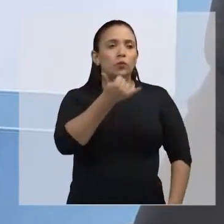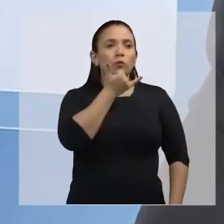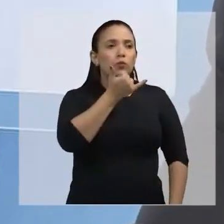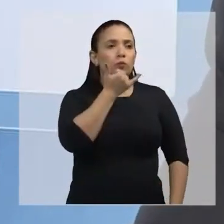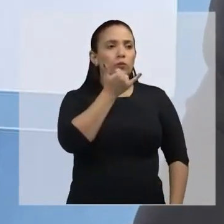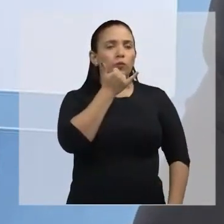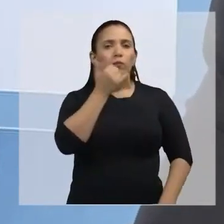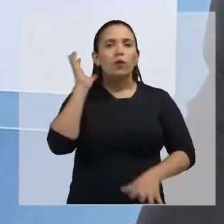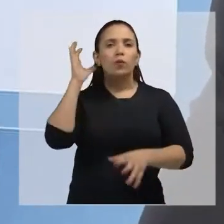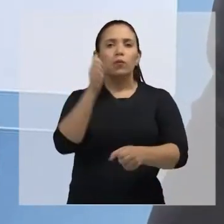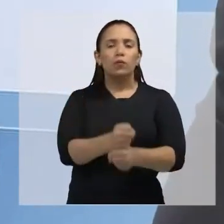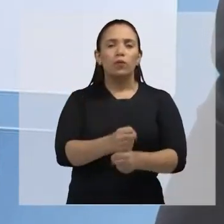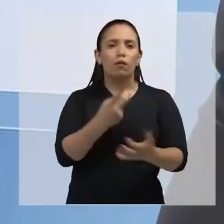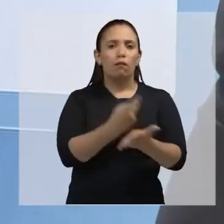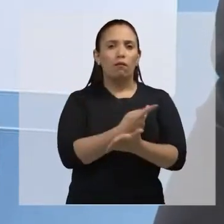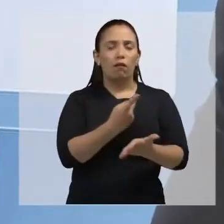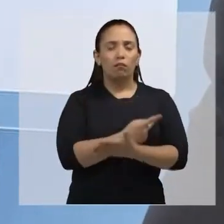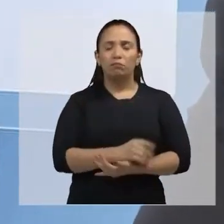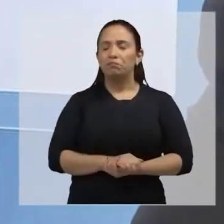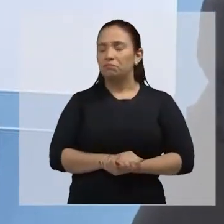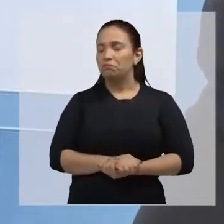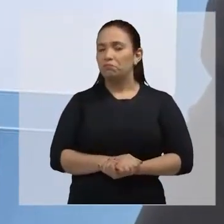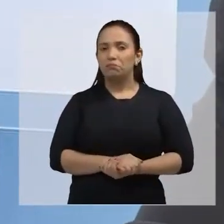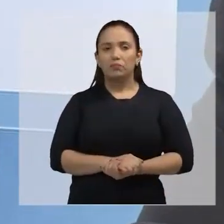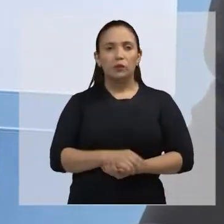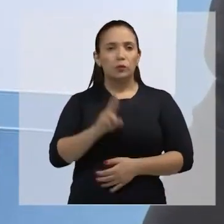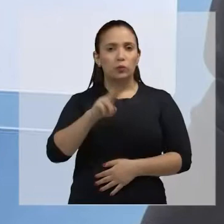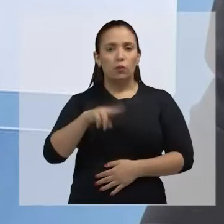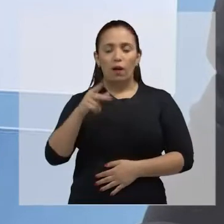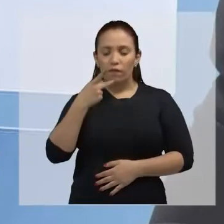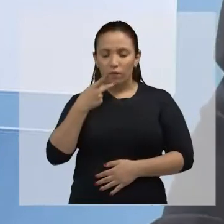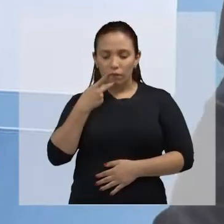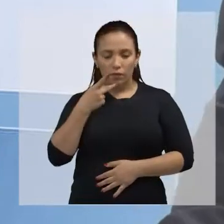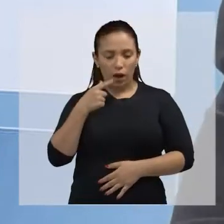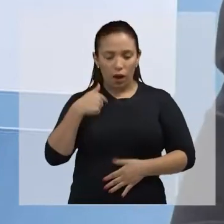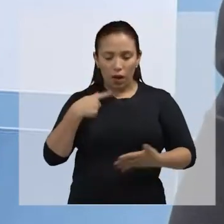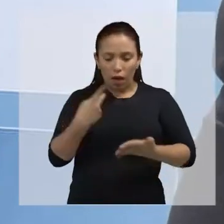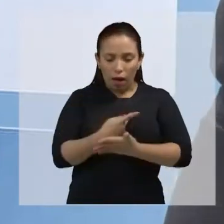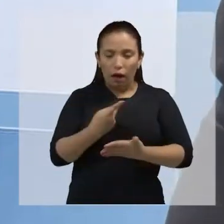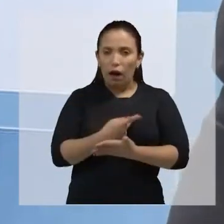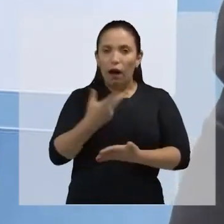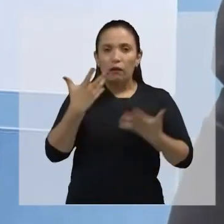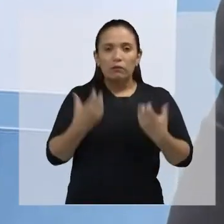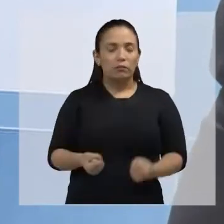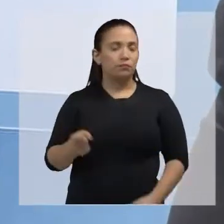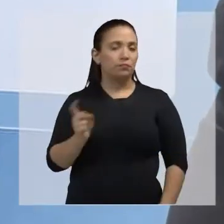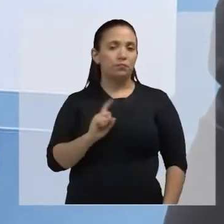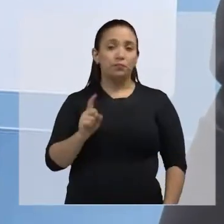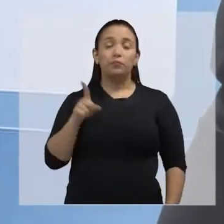erros que foram feitos? Luiz... Nunca fizeram autocrítica. Pronto, é isso que eu quero chegar. O Luiz Moro,